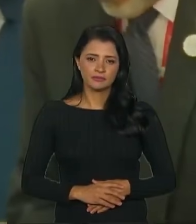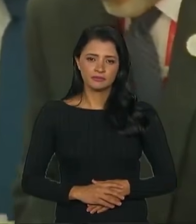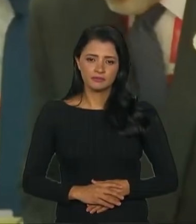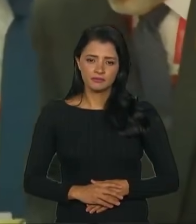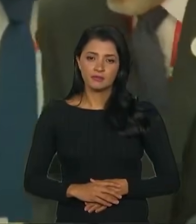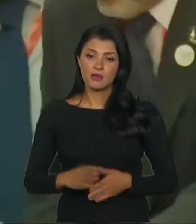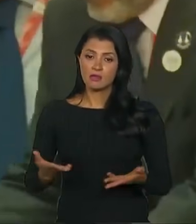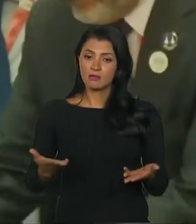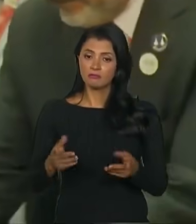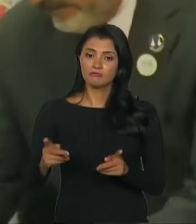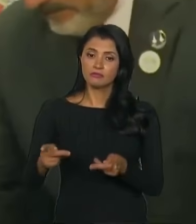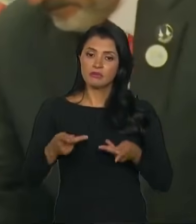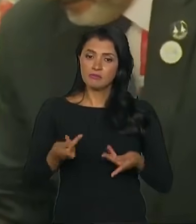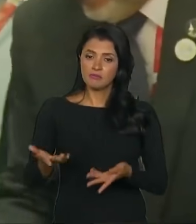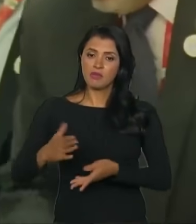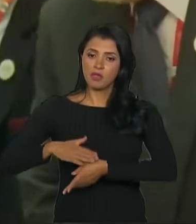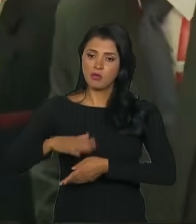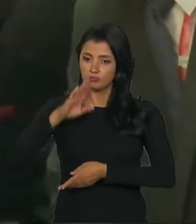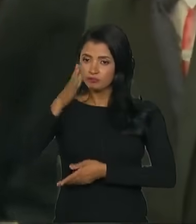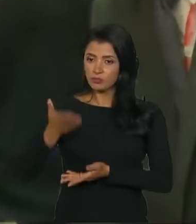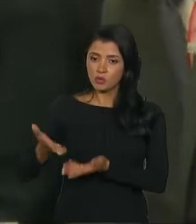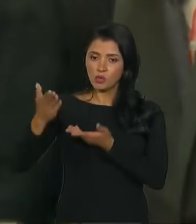que recebeu diretamente do